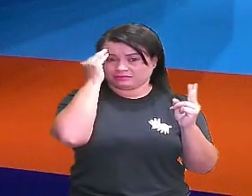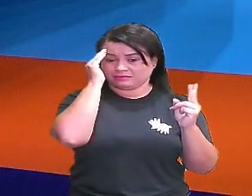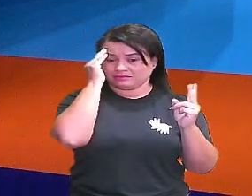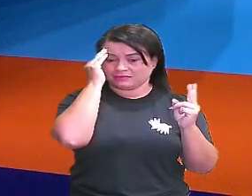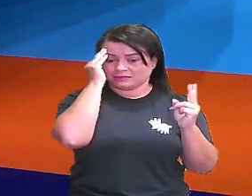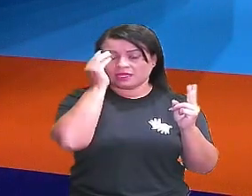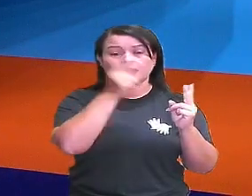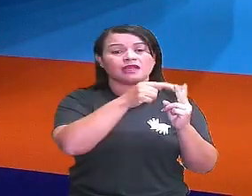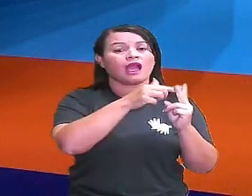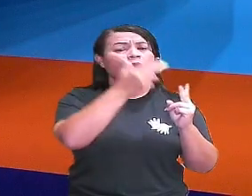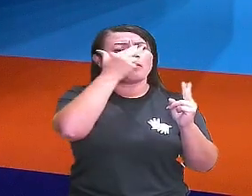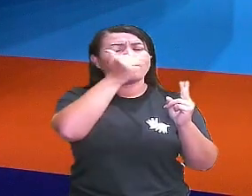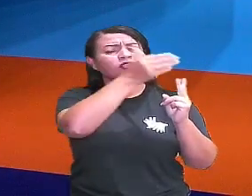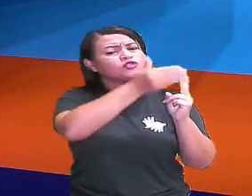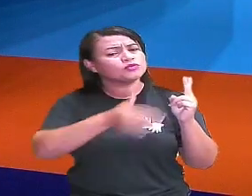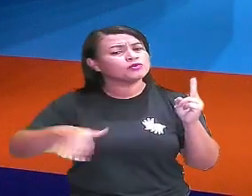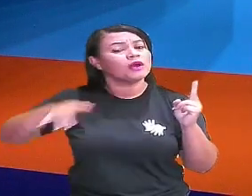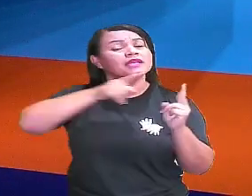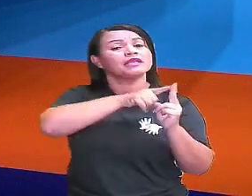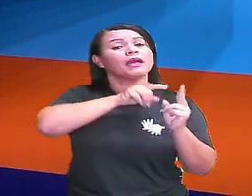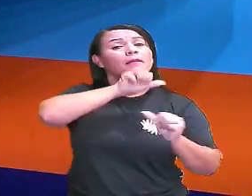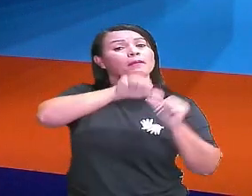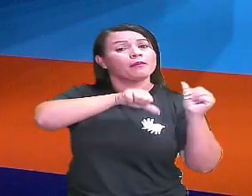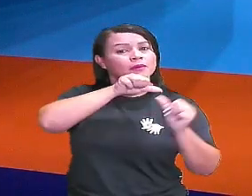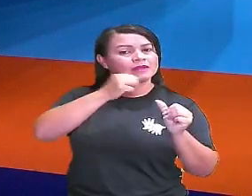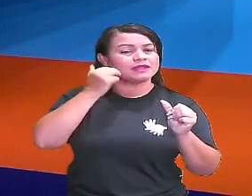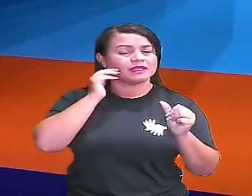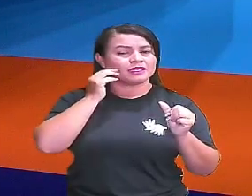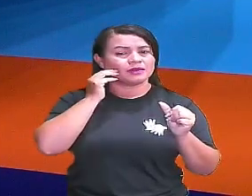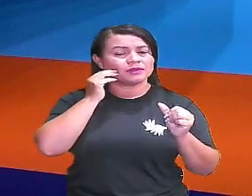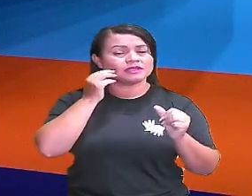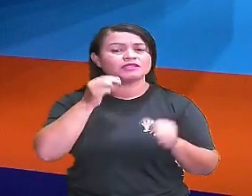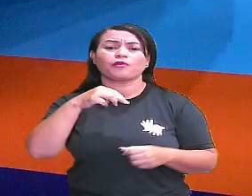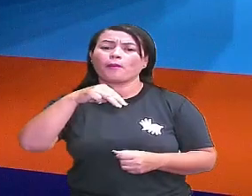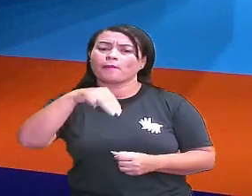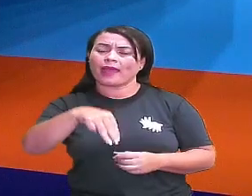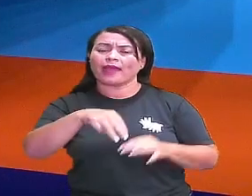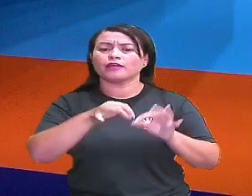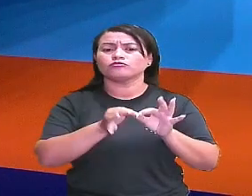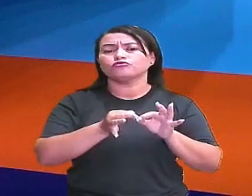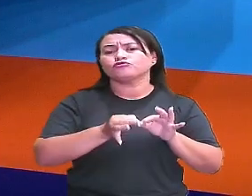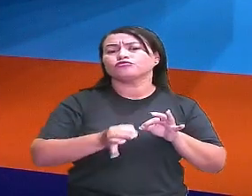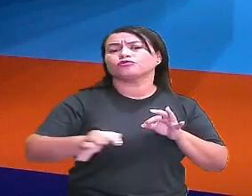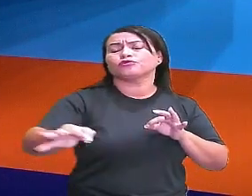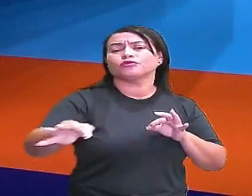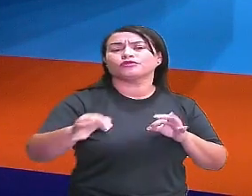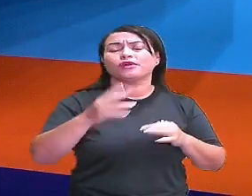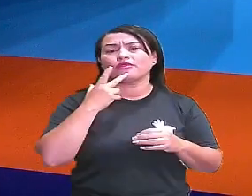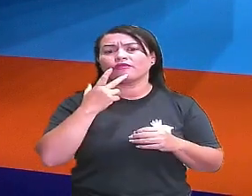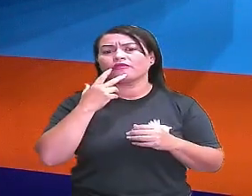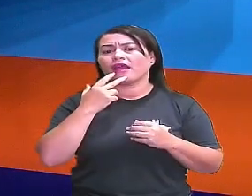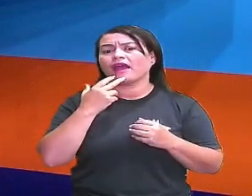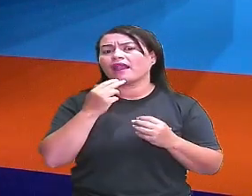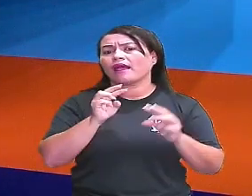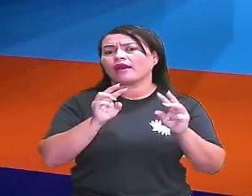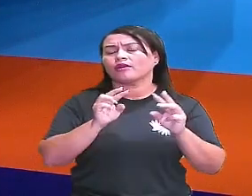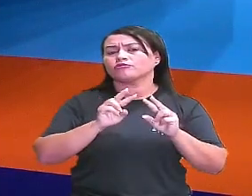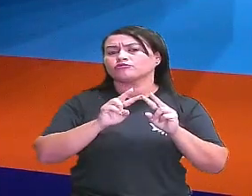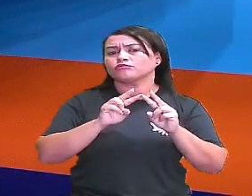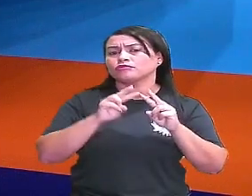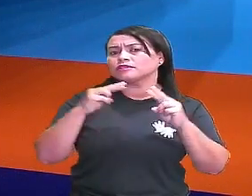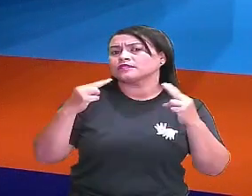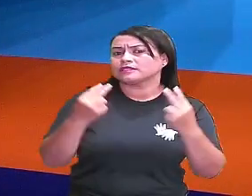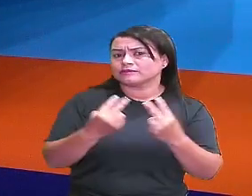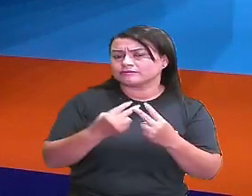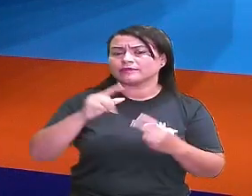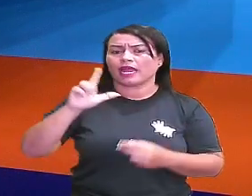tratando com comprimento, eu estou tratando com a unidade fundamental, metro. Se eu estou tratando com capacidade, unidade